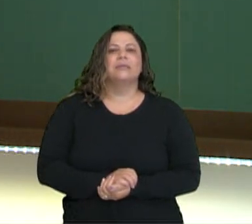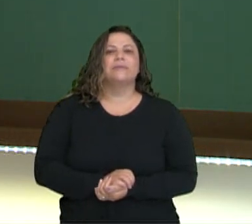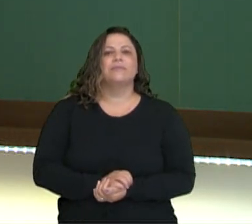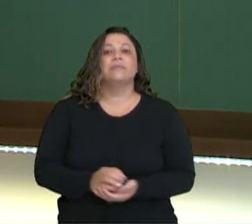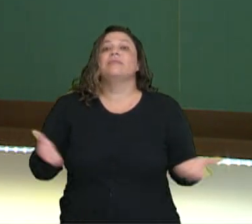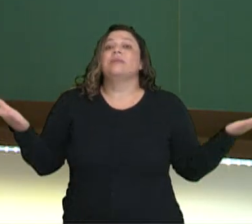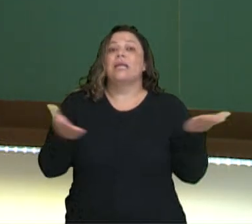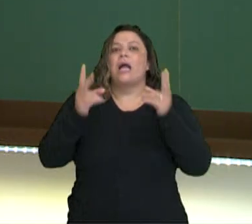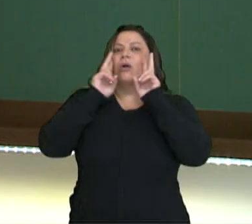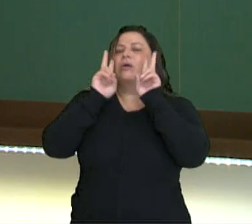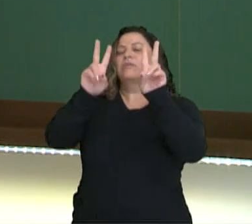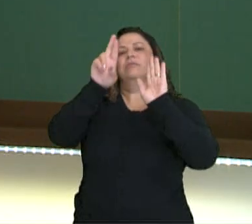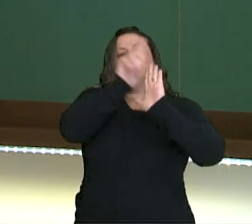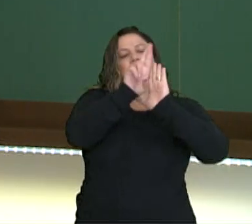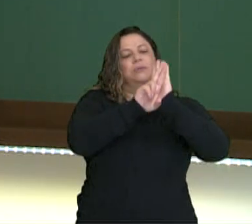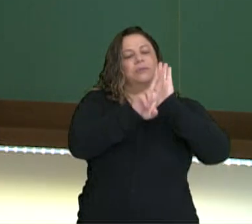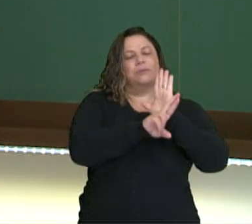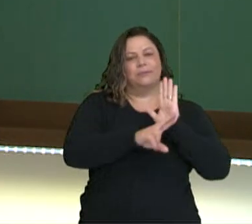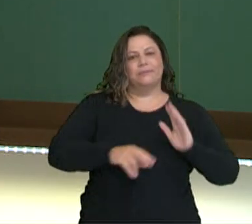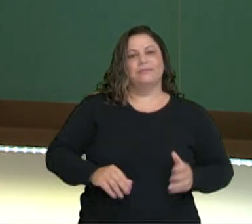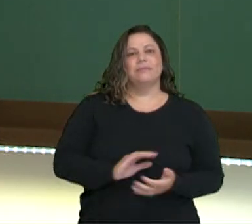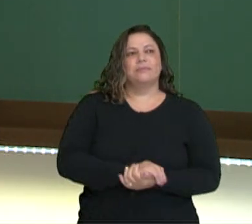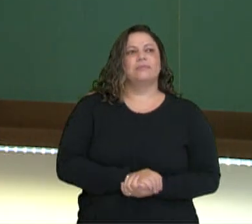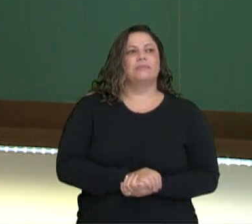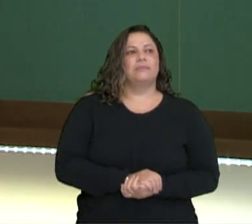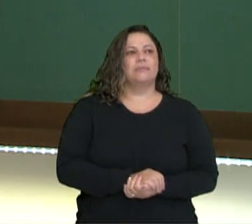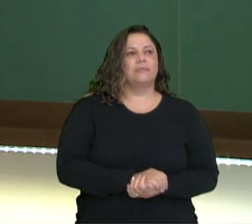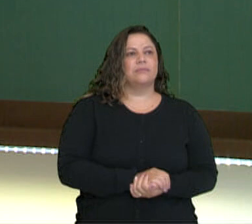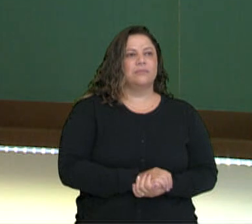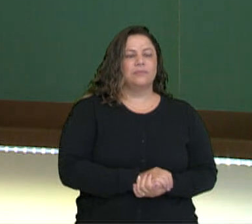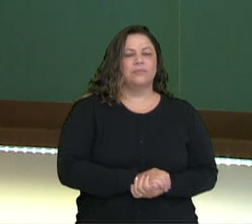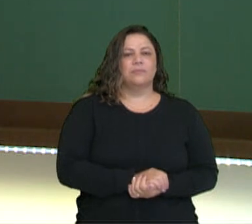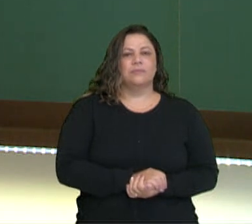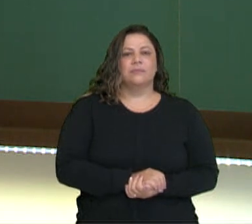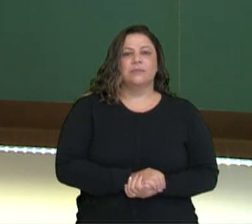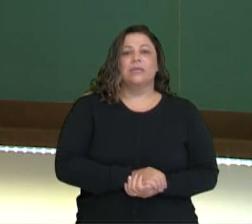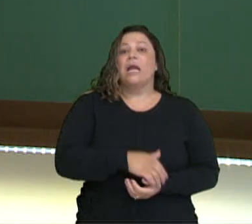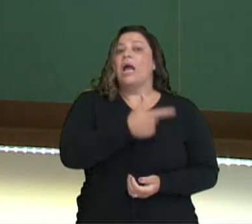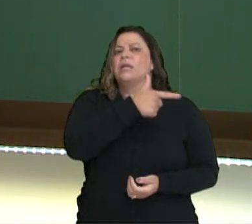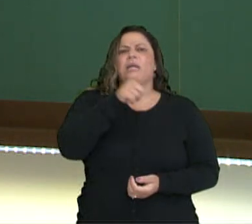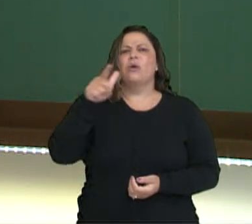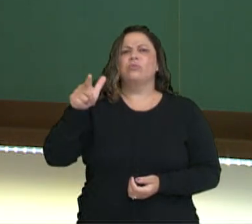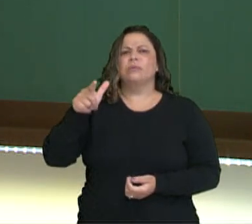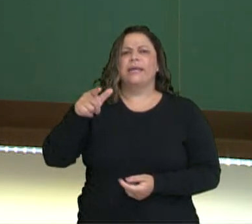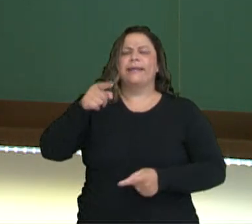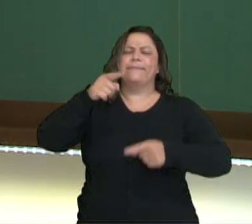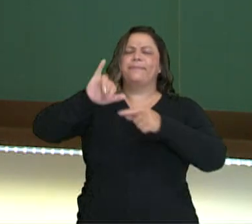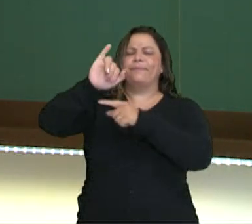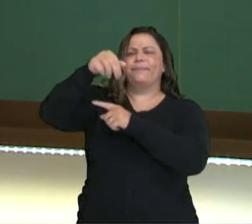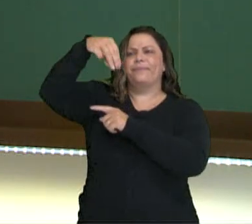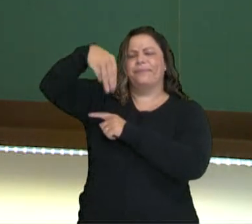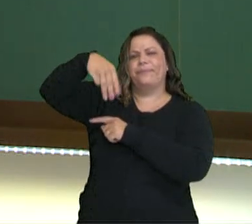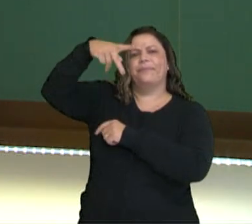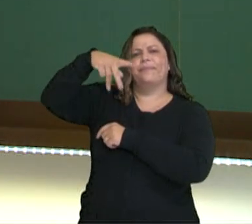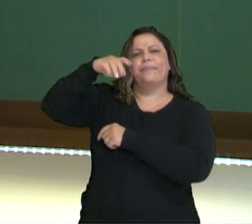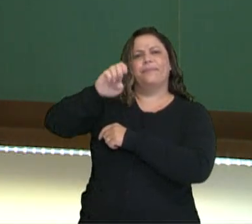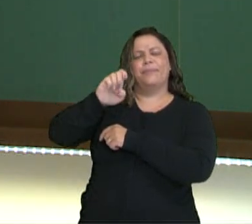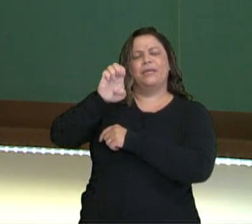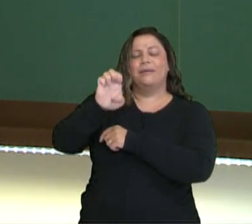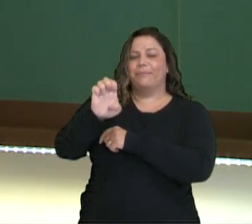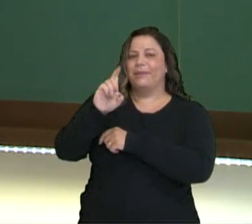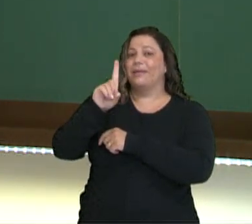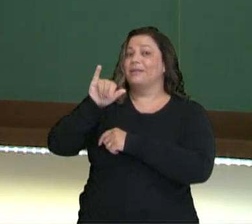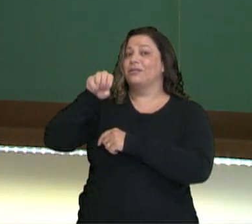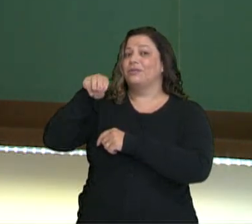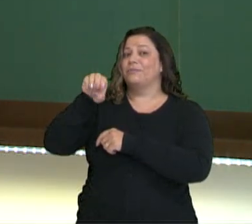Agora vamos ver algumas regras. Não há marcação de impedimento. Essas regras estão